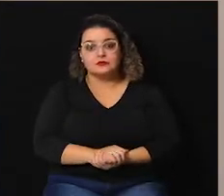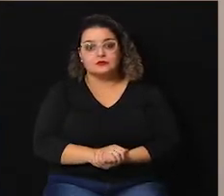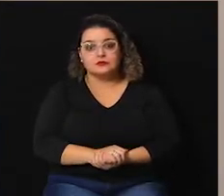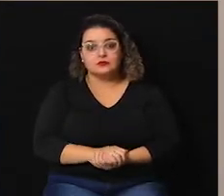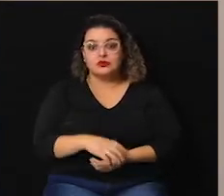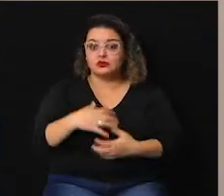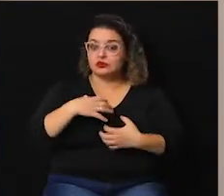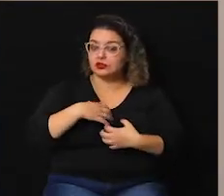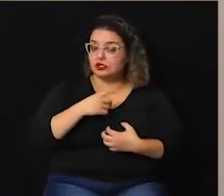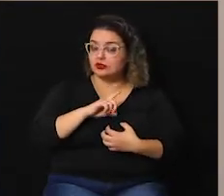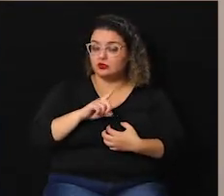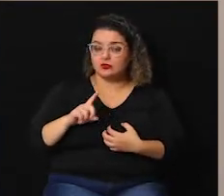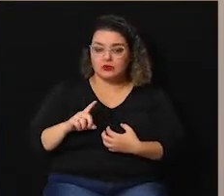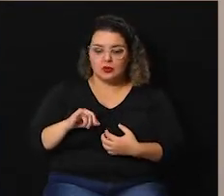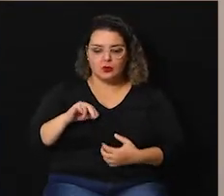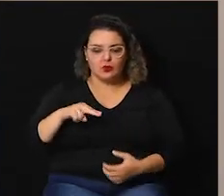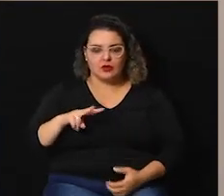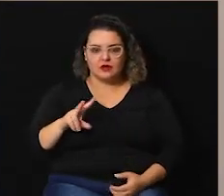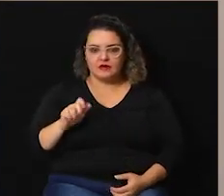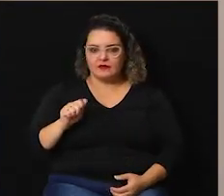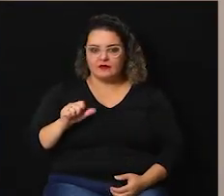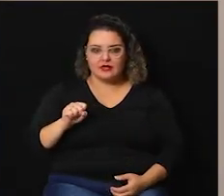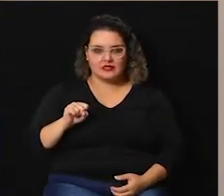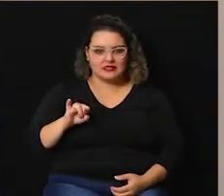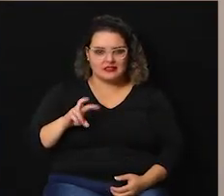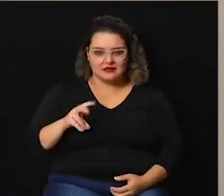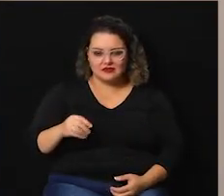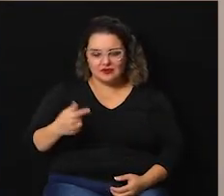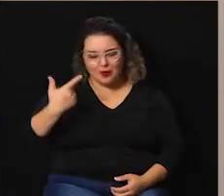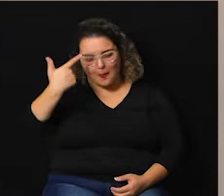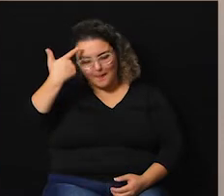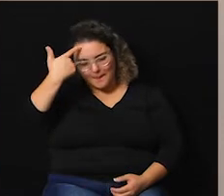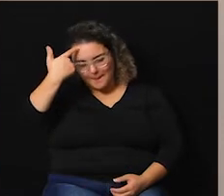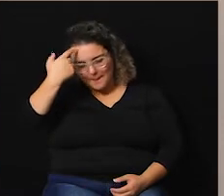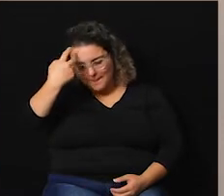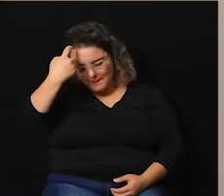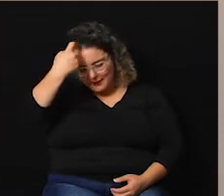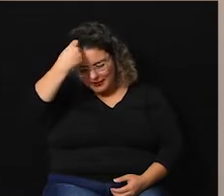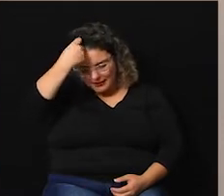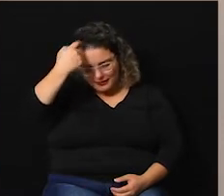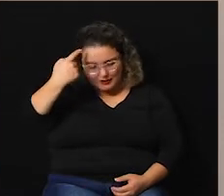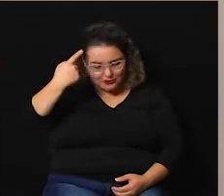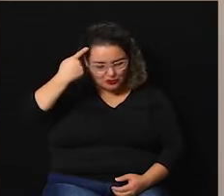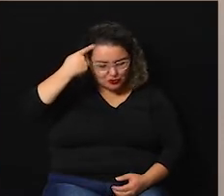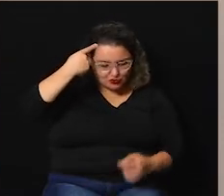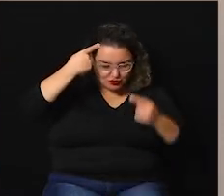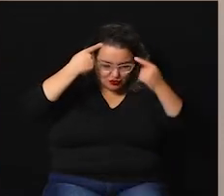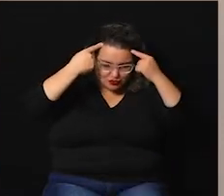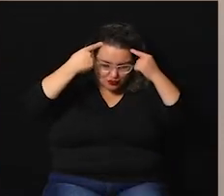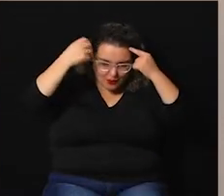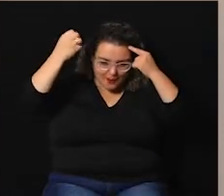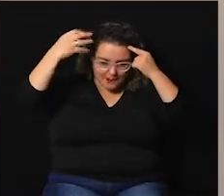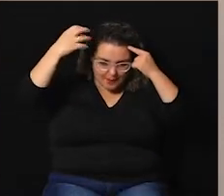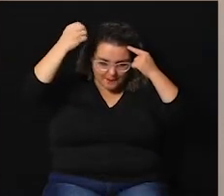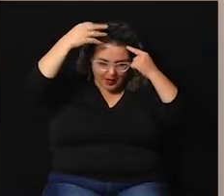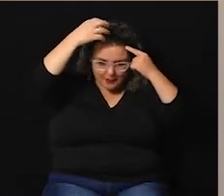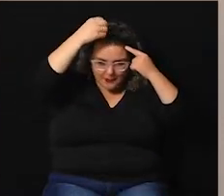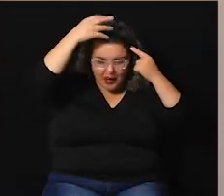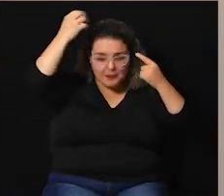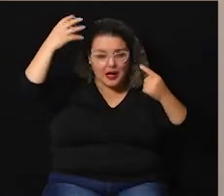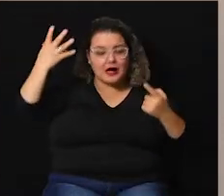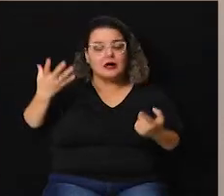não invasiva, sem injeção, sem agulha, sem microagulhamento, o paciente acaba tendo